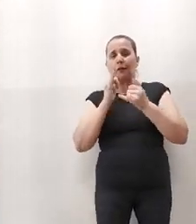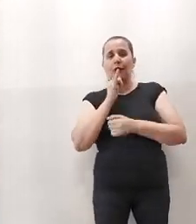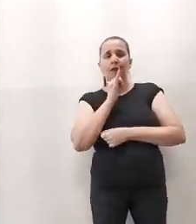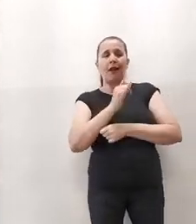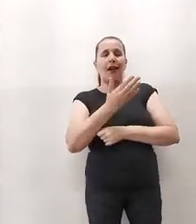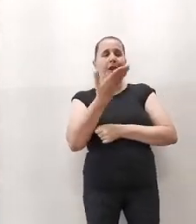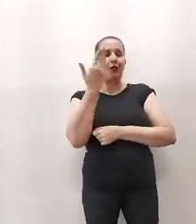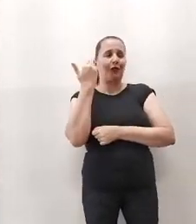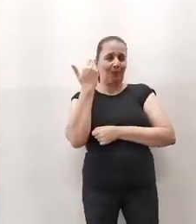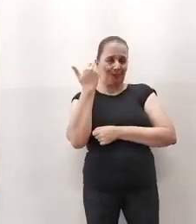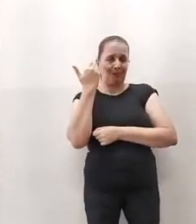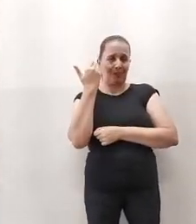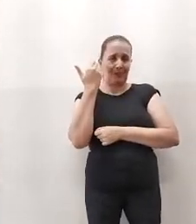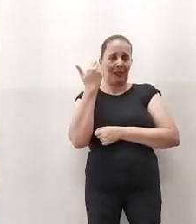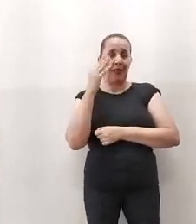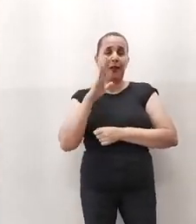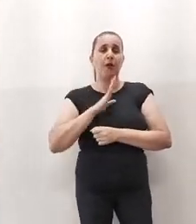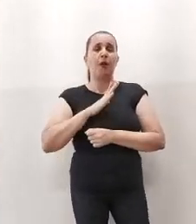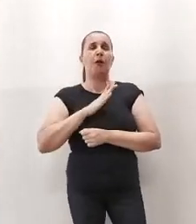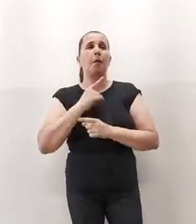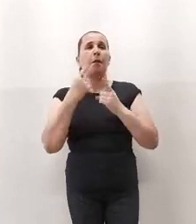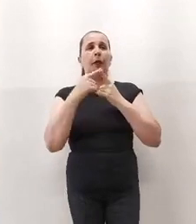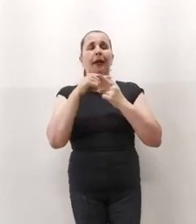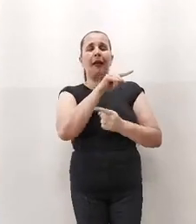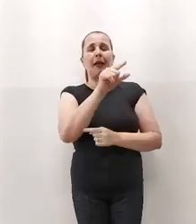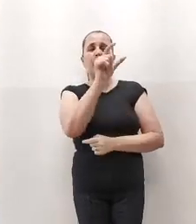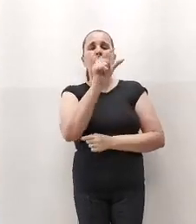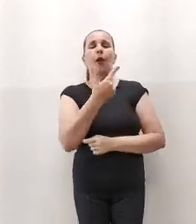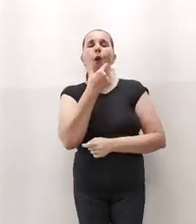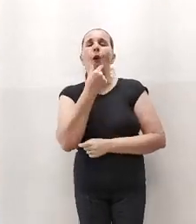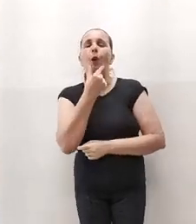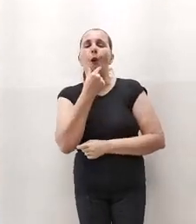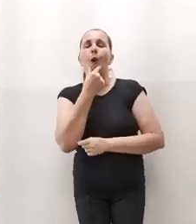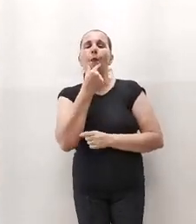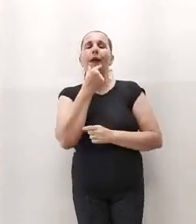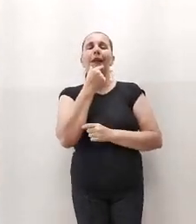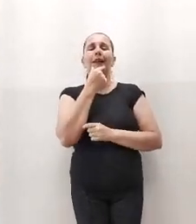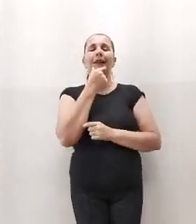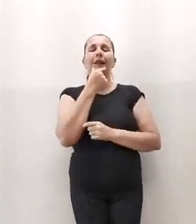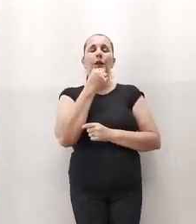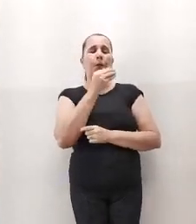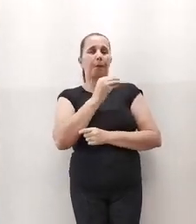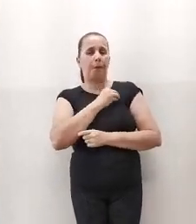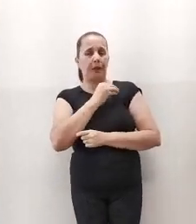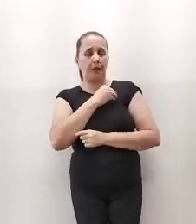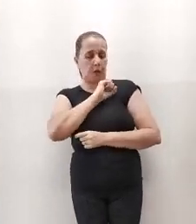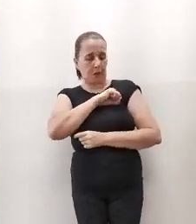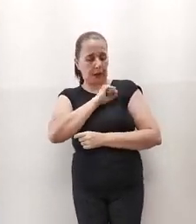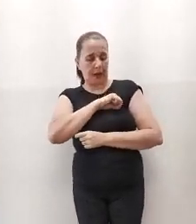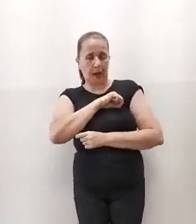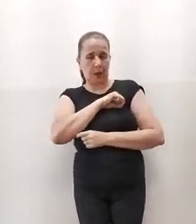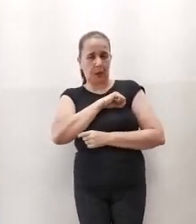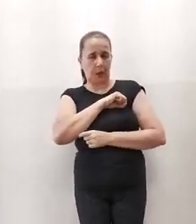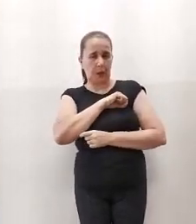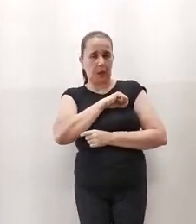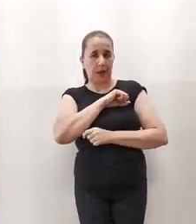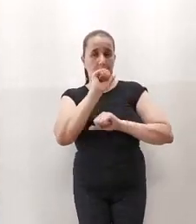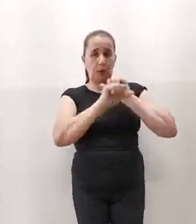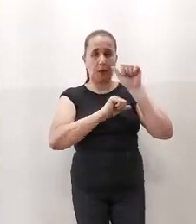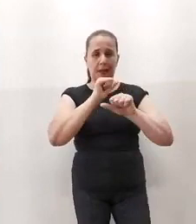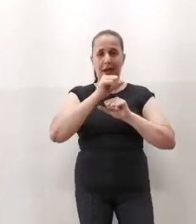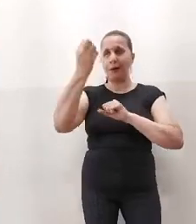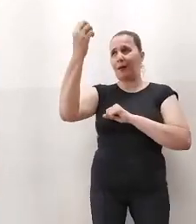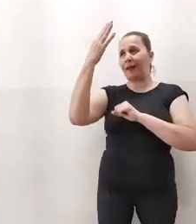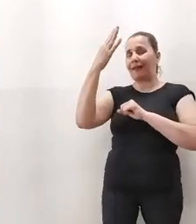pronunciados para esta condenação, pois são homens ímpios que transformaram em libertinagem a graça de nosso Senhor. Olha